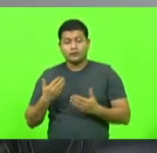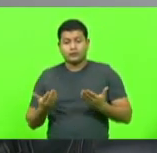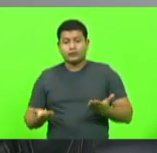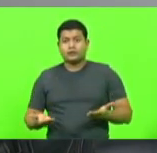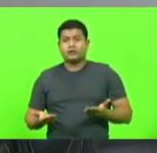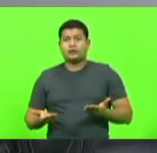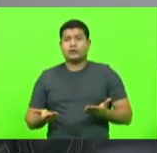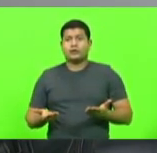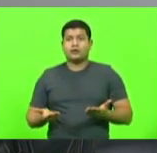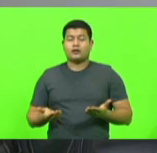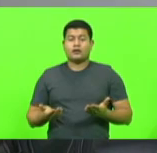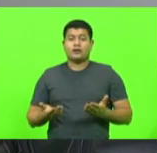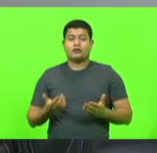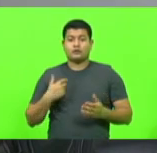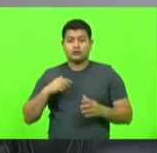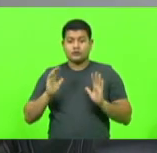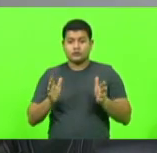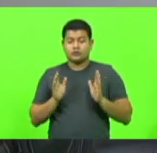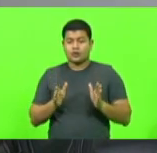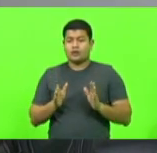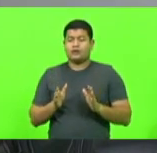faço, então, o encaminhamento de